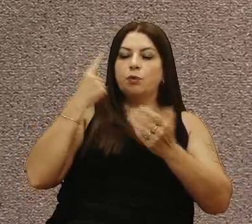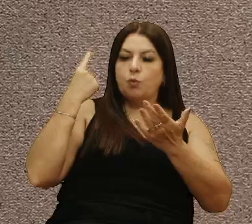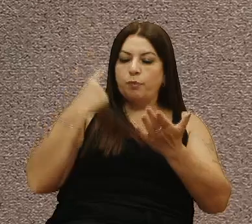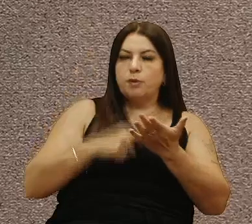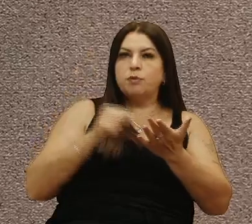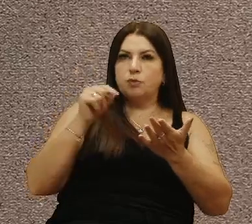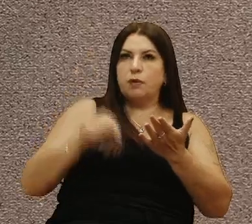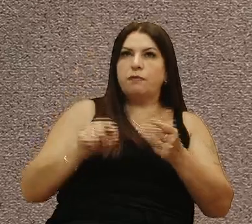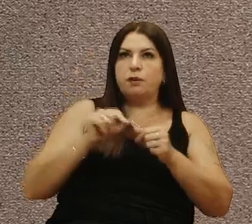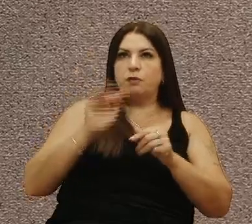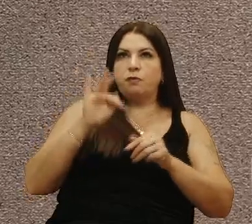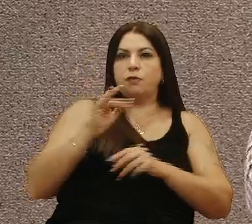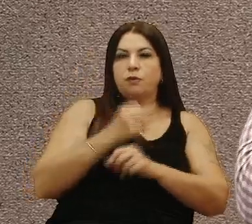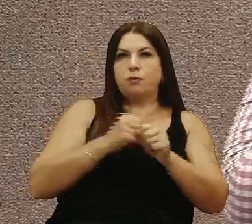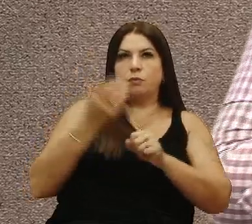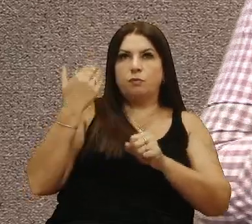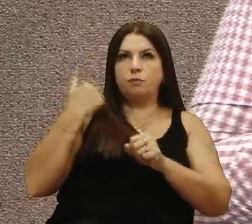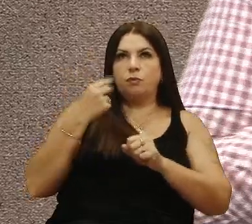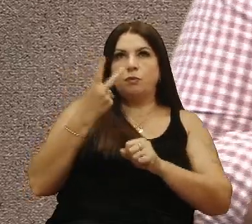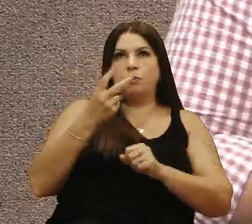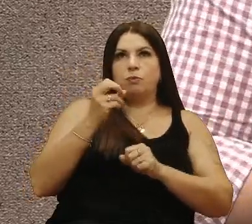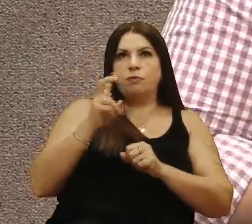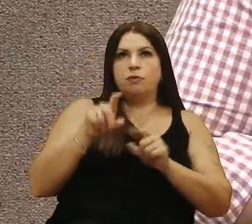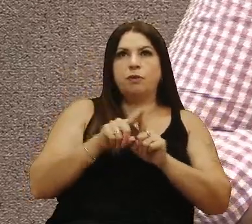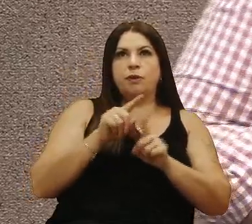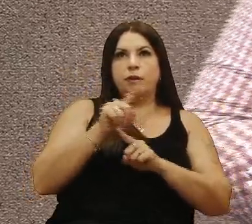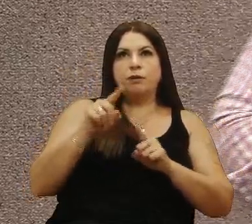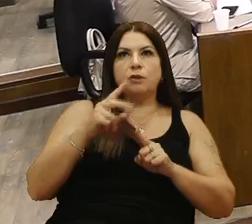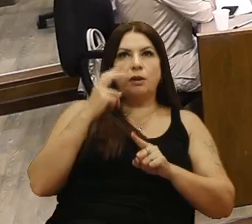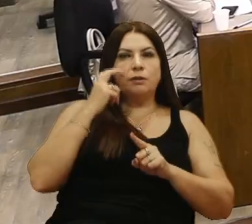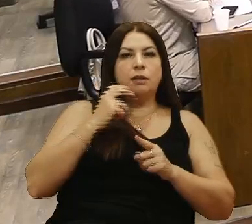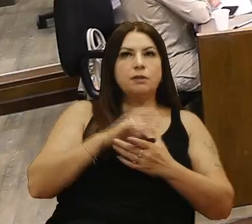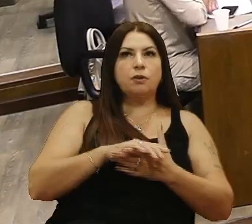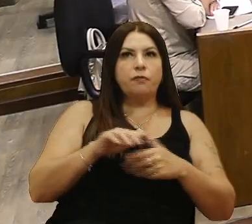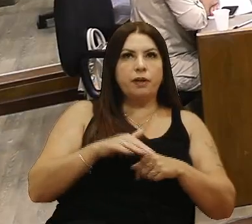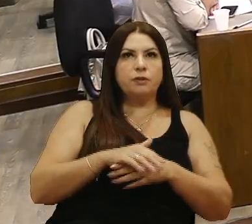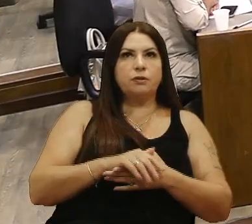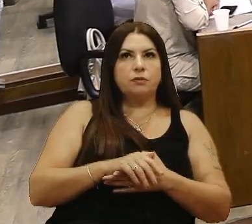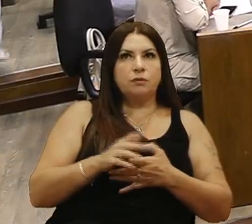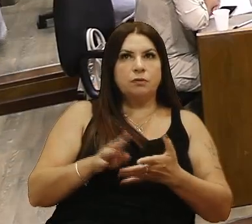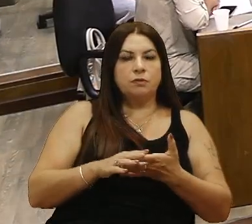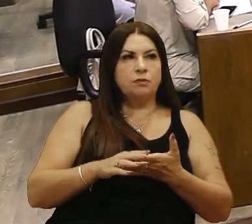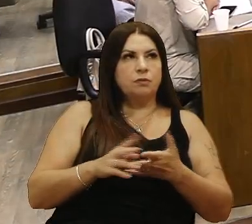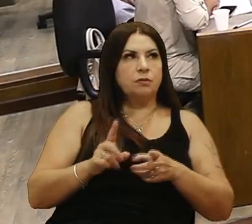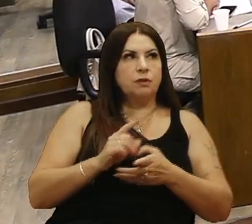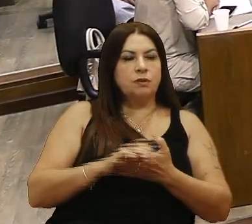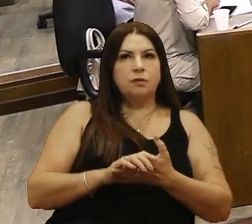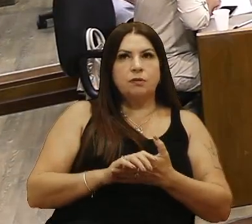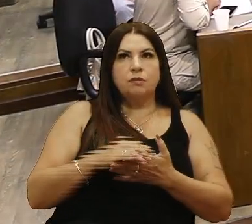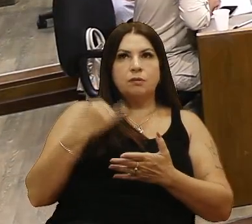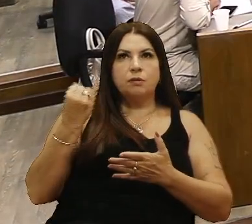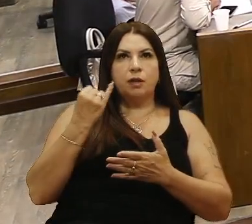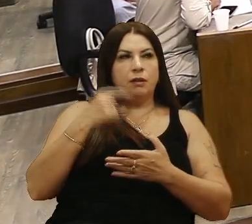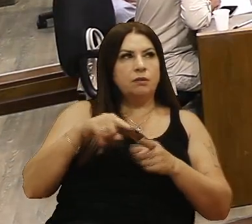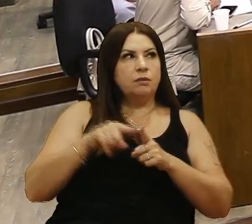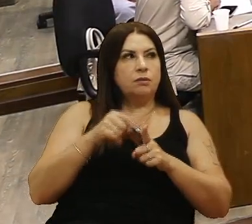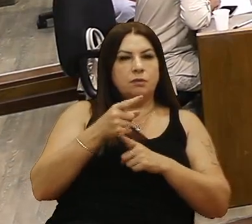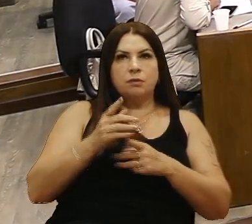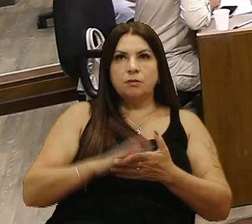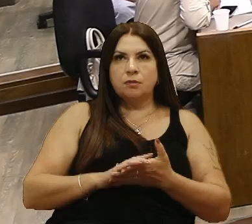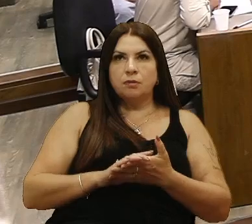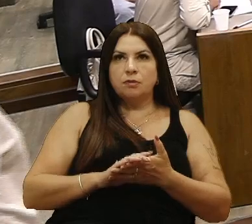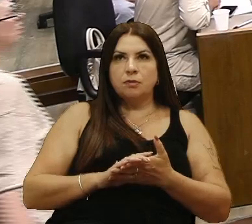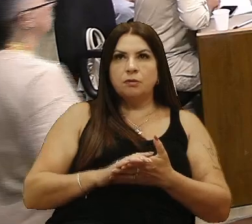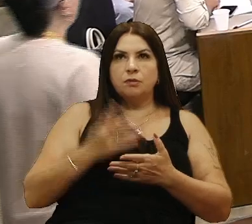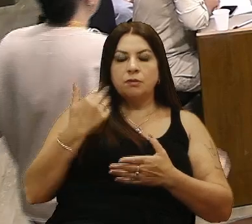feito aqui no final do ano de 2025. Senhor, a parte, vereador Daniel. Vereador Caleb, obrigado pela parte. Acho que é importante falar nesse momento, até porque